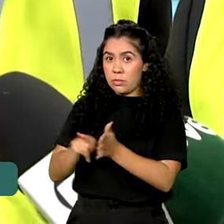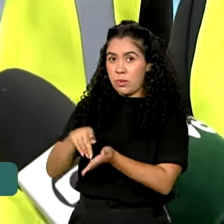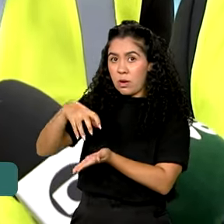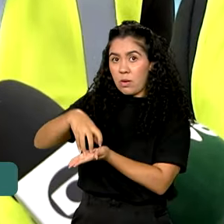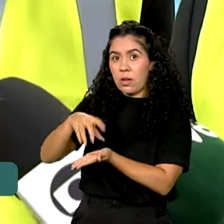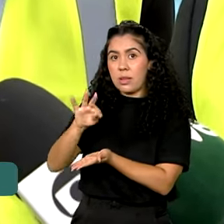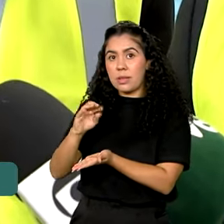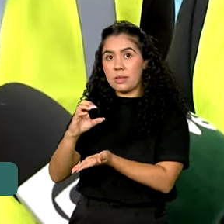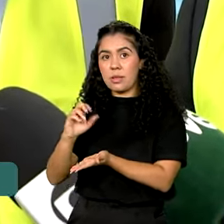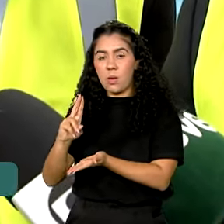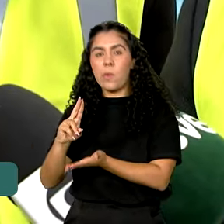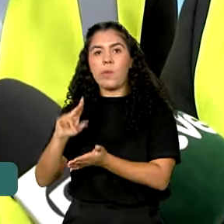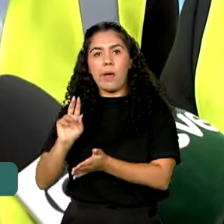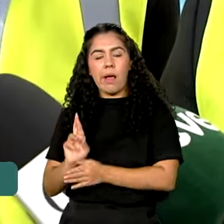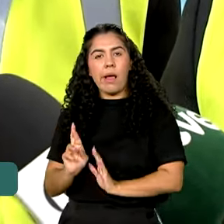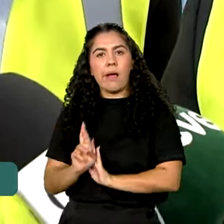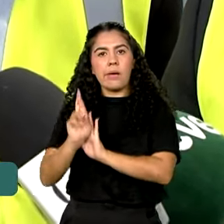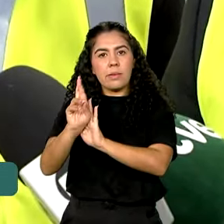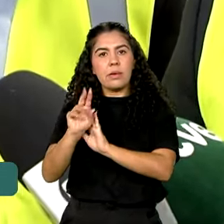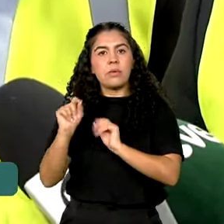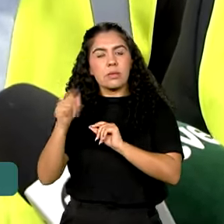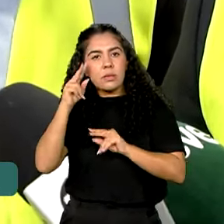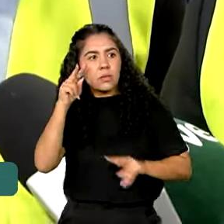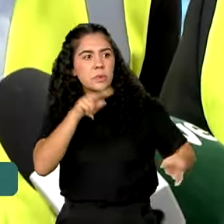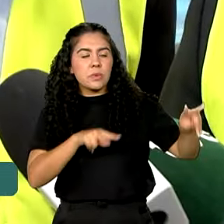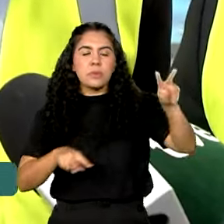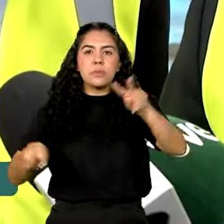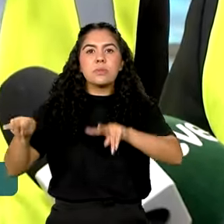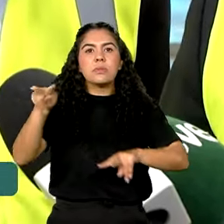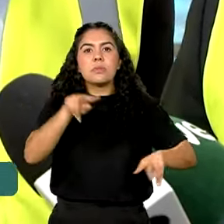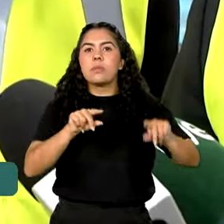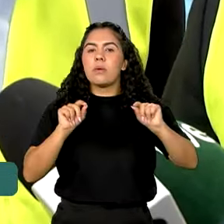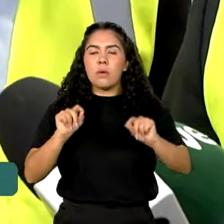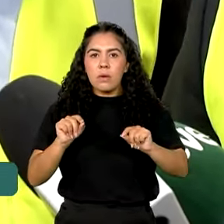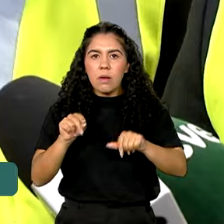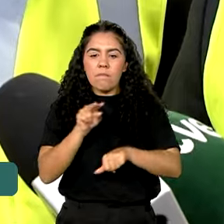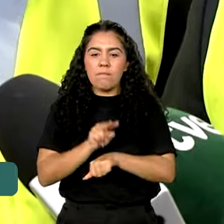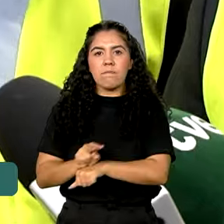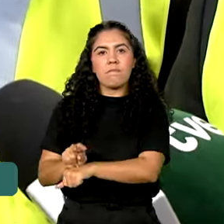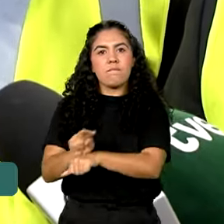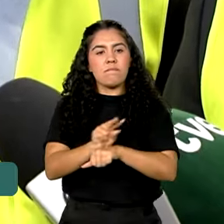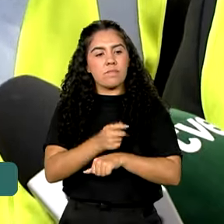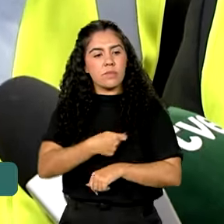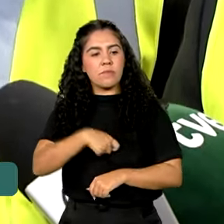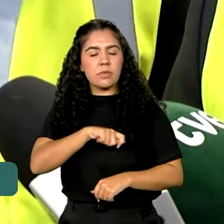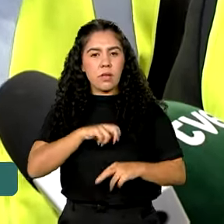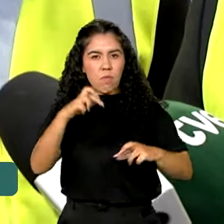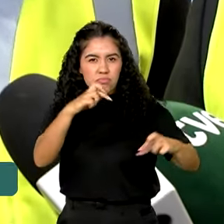inspeção global. O aeroporto faz parte de um sistema de fiscalização que nós estamos